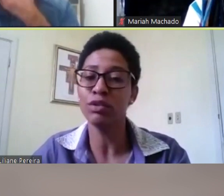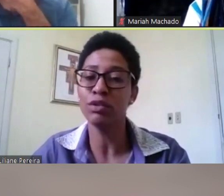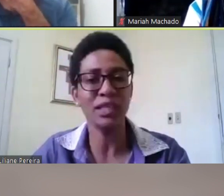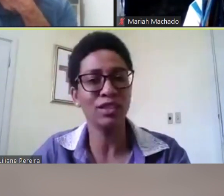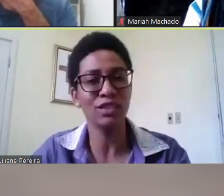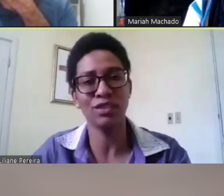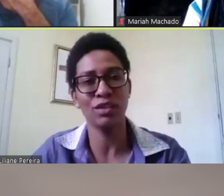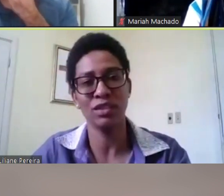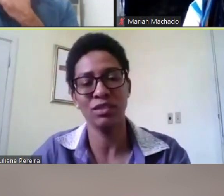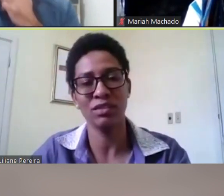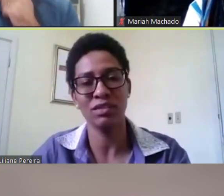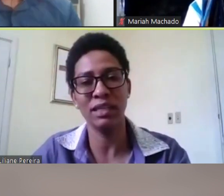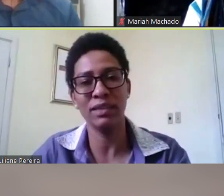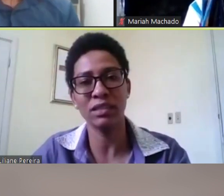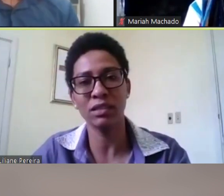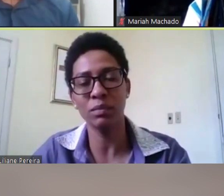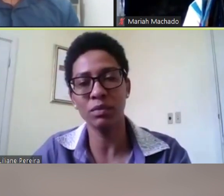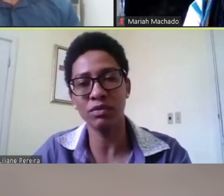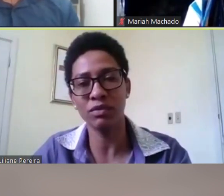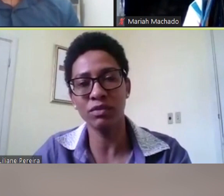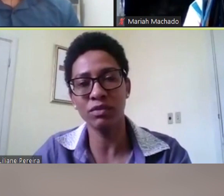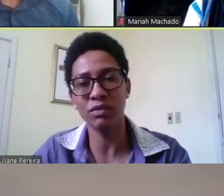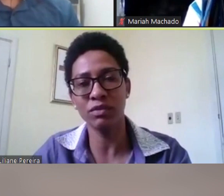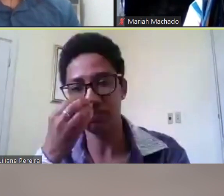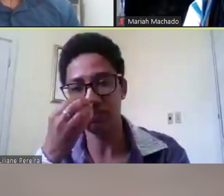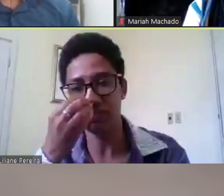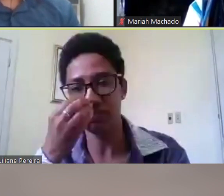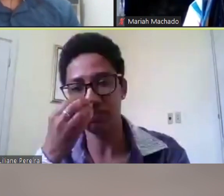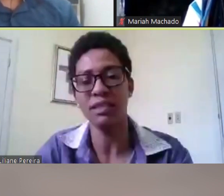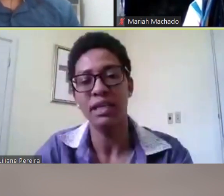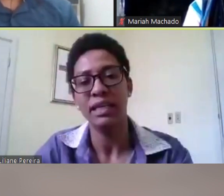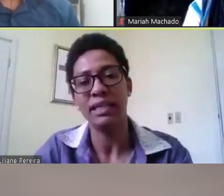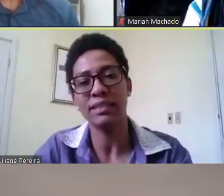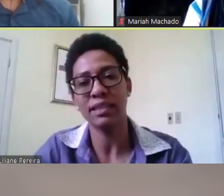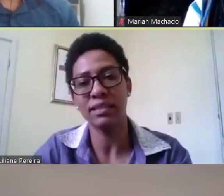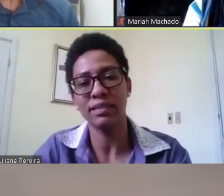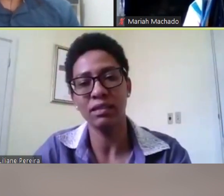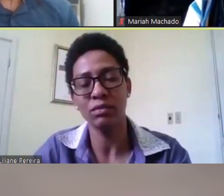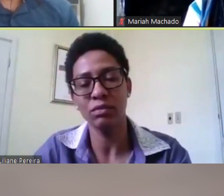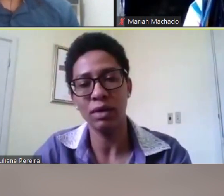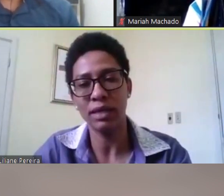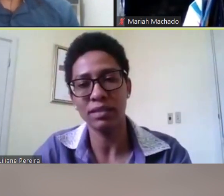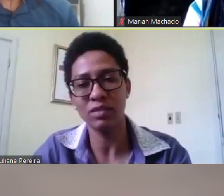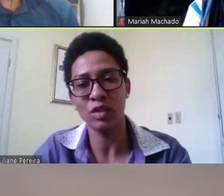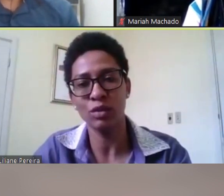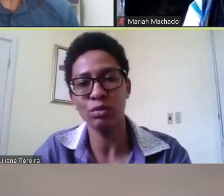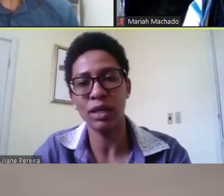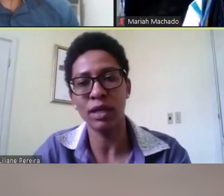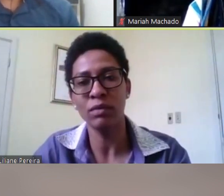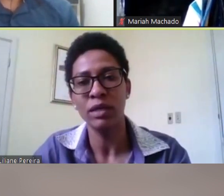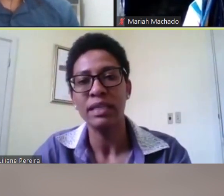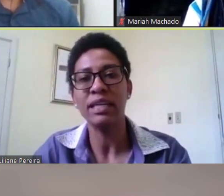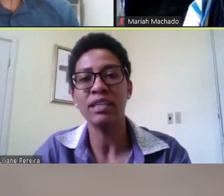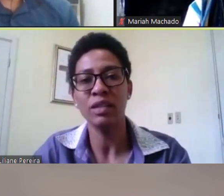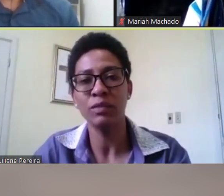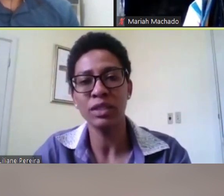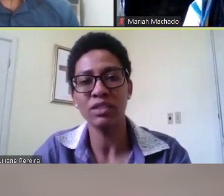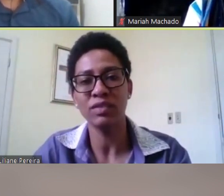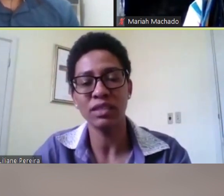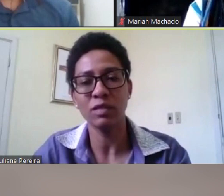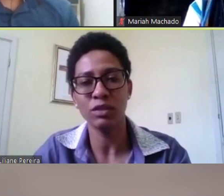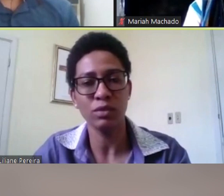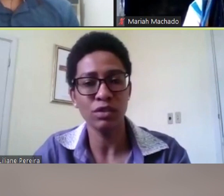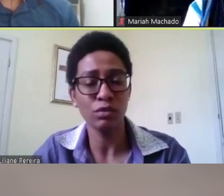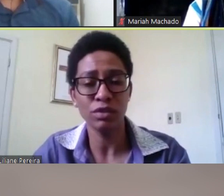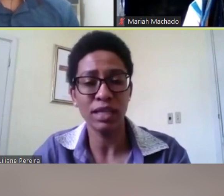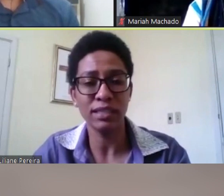não depende só de nós, né? Eu acho que o professor Leonardo já falava antes dessa questão do racismo estrutural e muitas